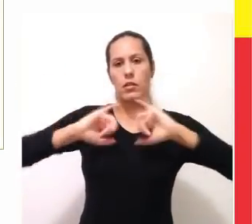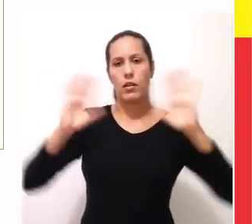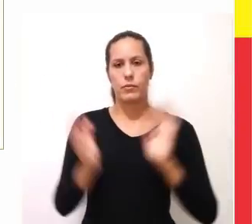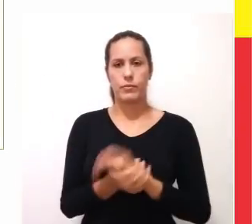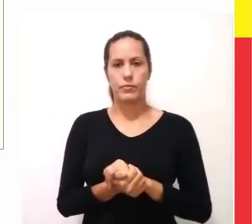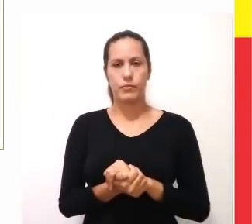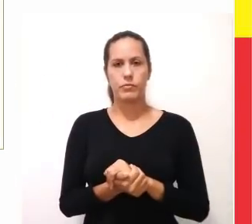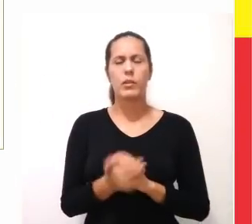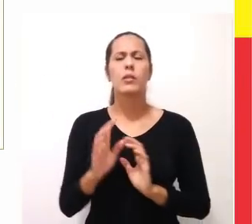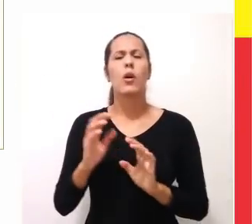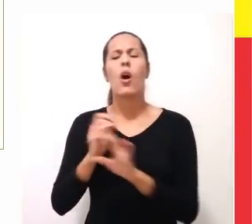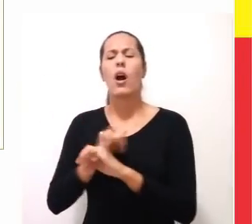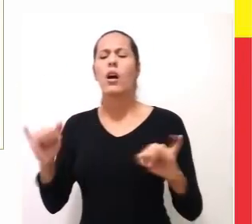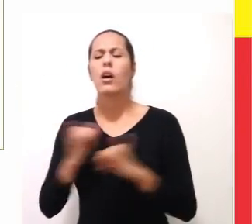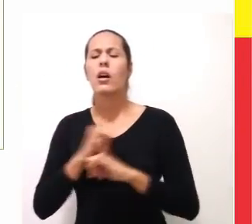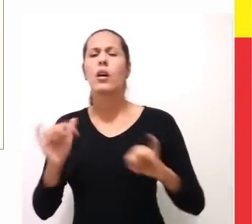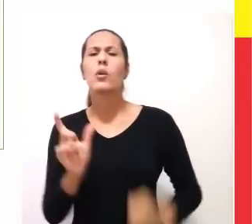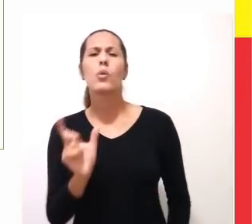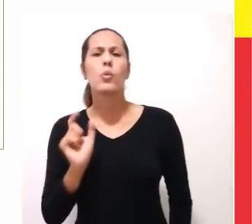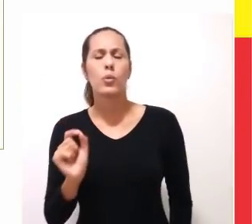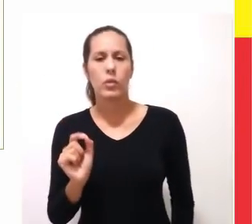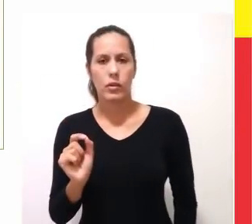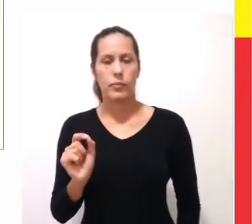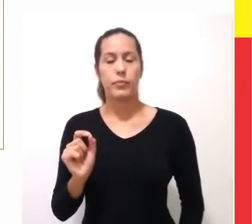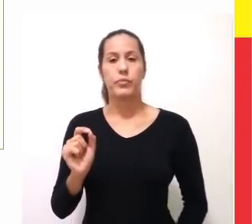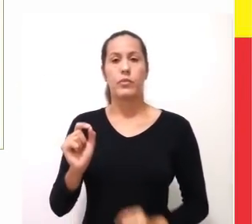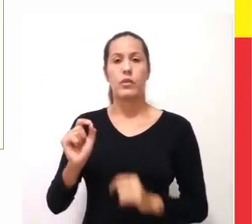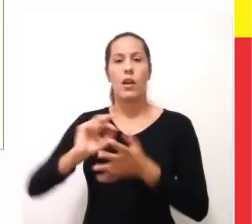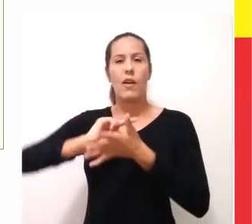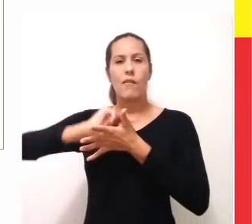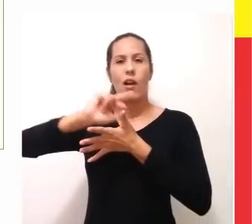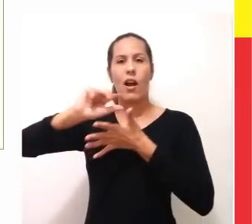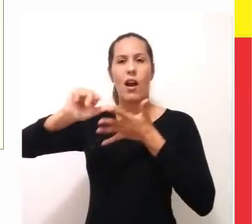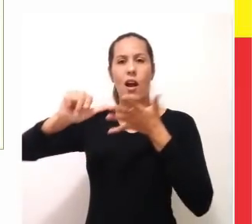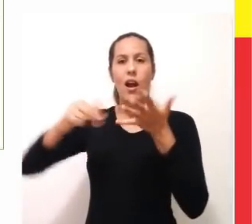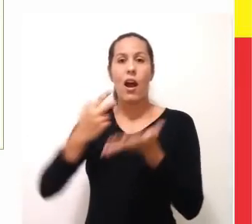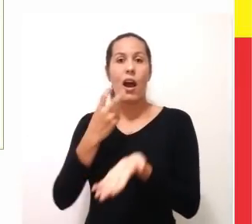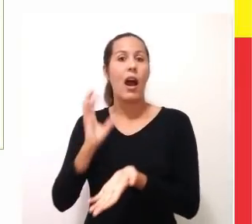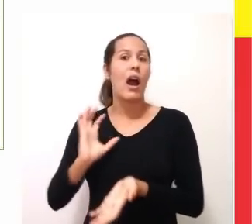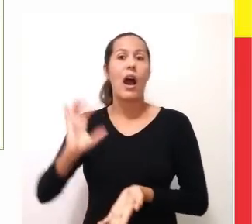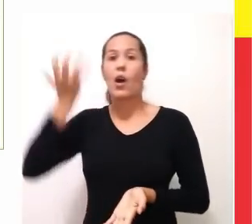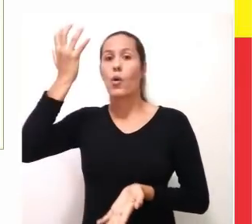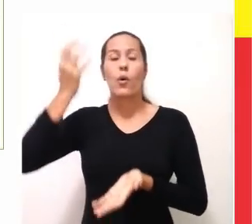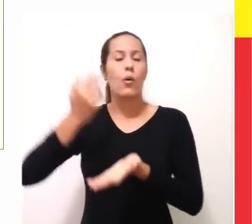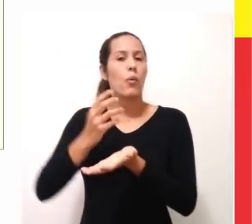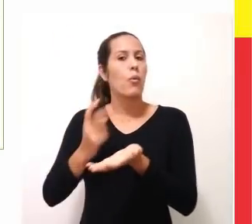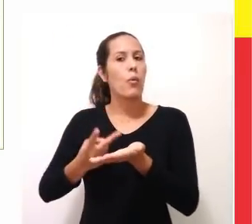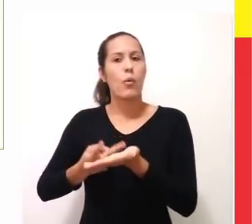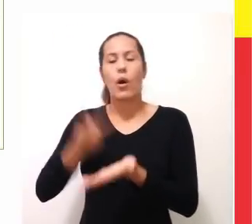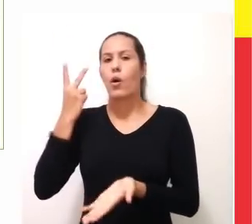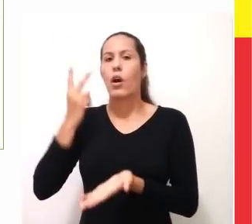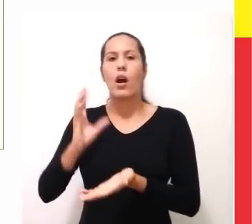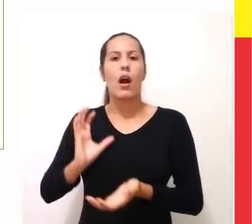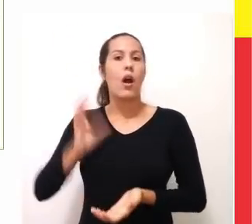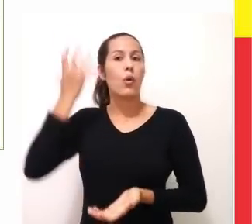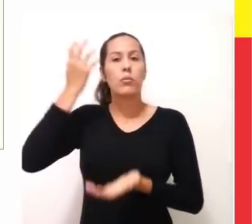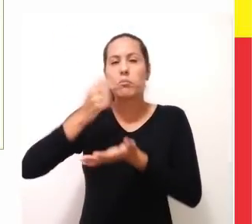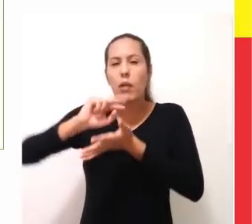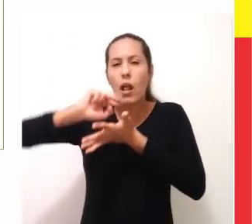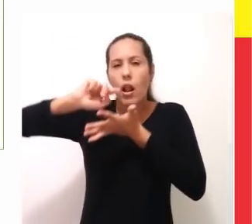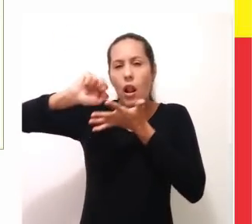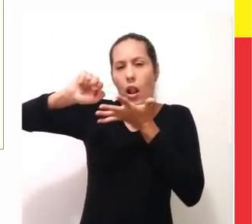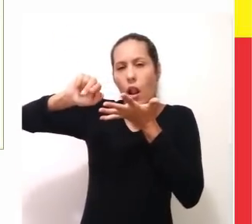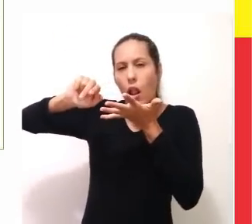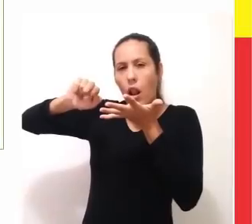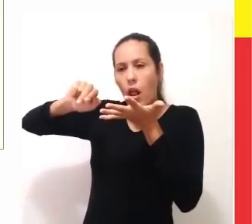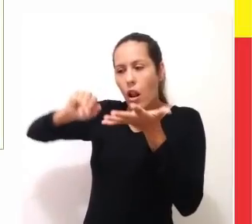que é notícia? Veja, a notícia é o relato de uma série de fatos, a partir do fato mais importante, e